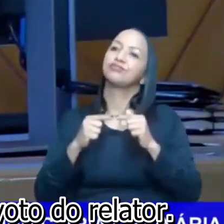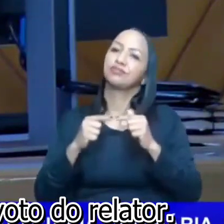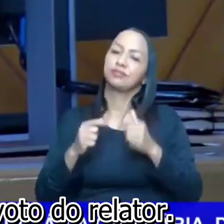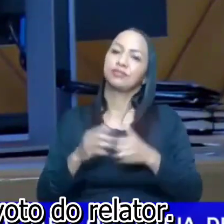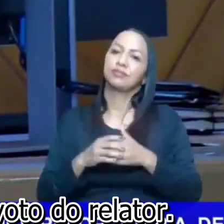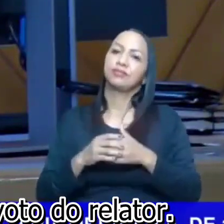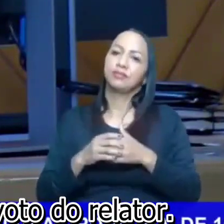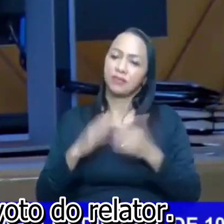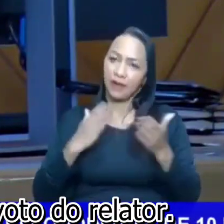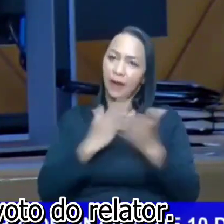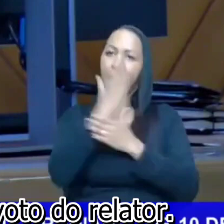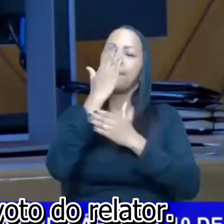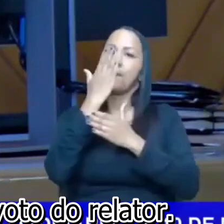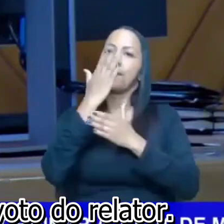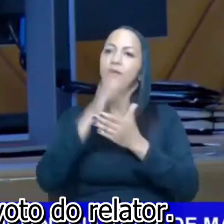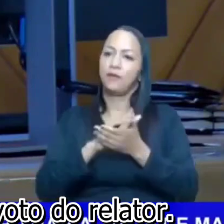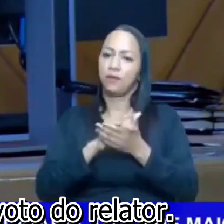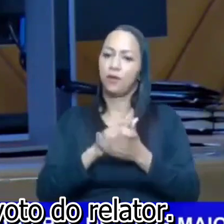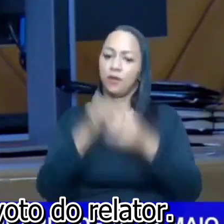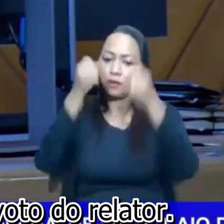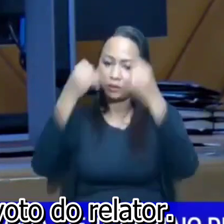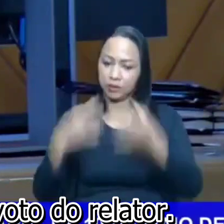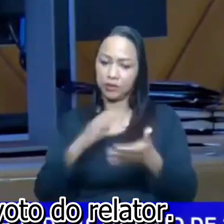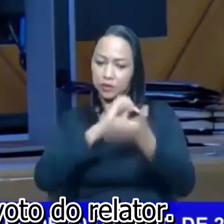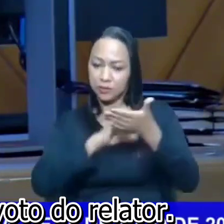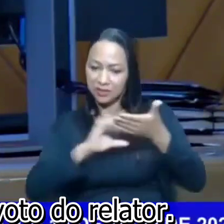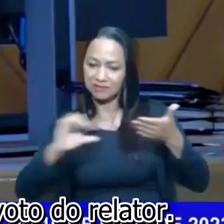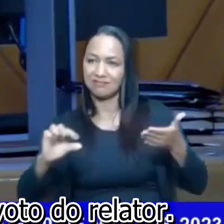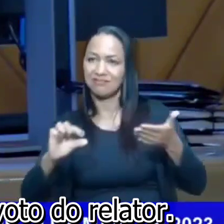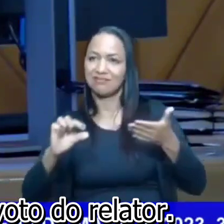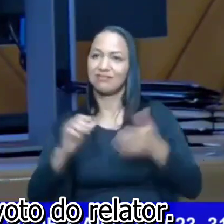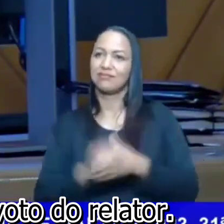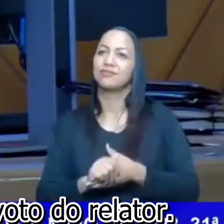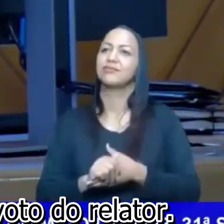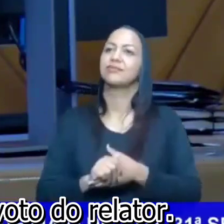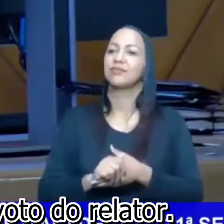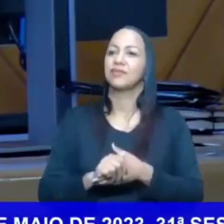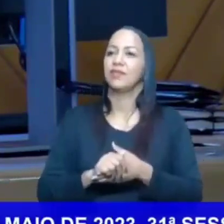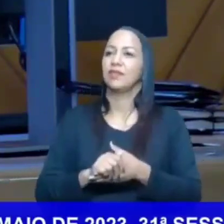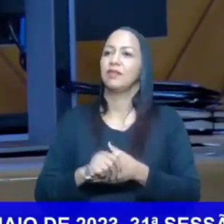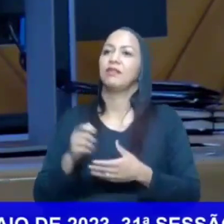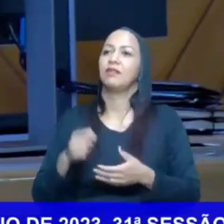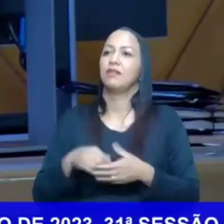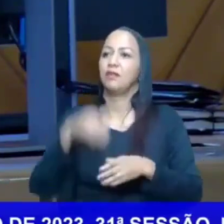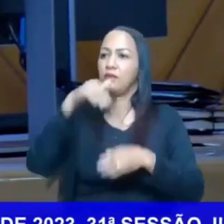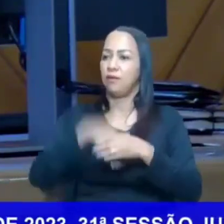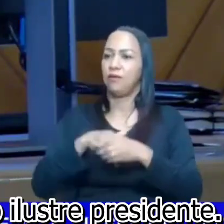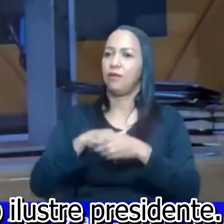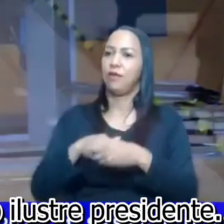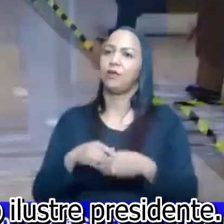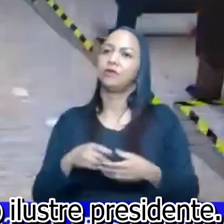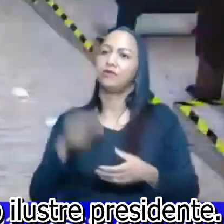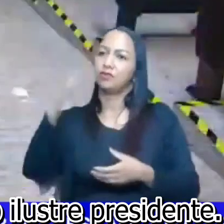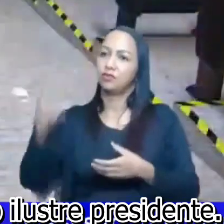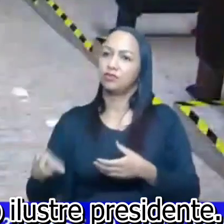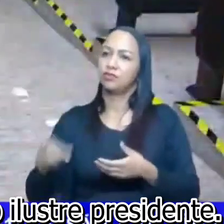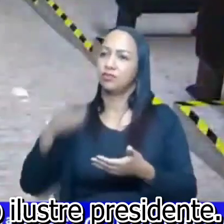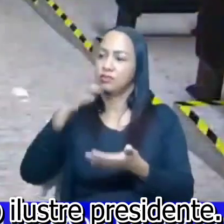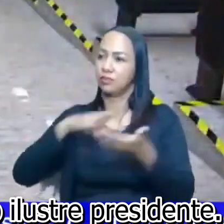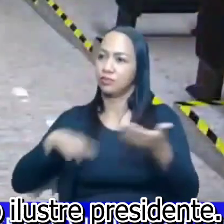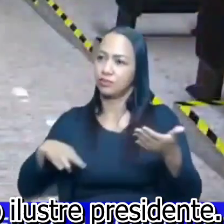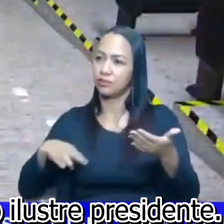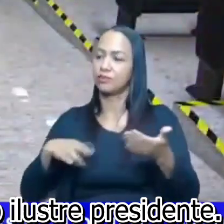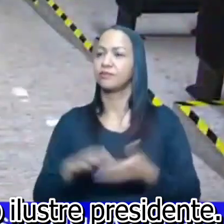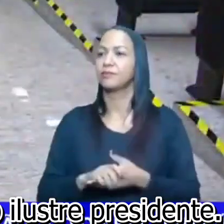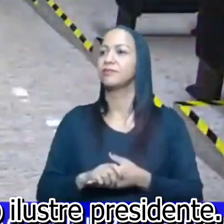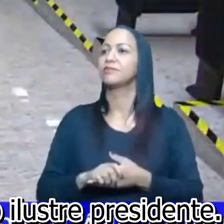aprovou com ressalvas as contas de acordo com o voto do relator. Próximo processo.